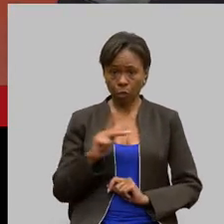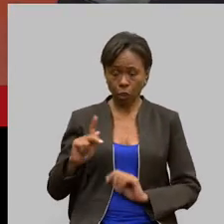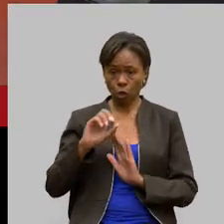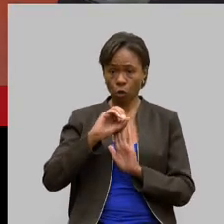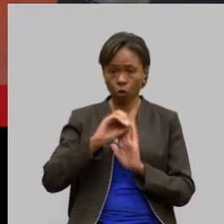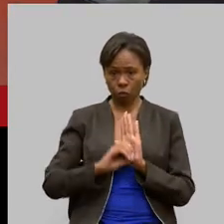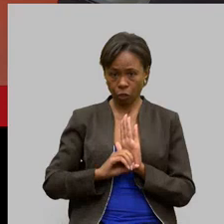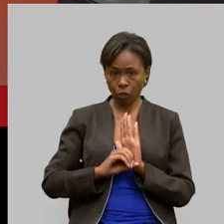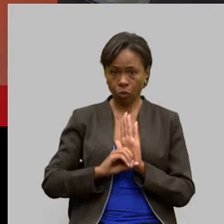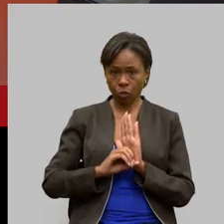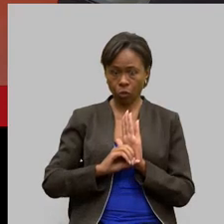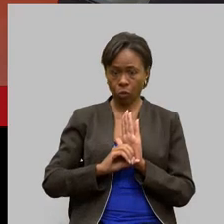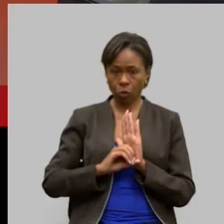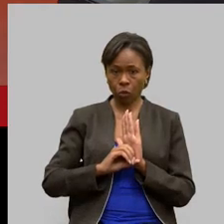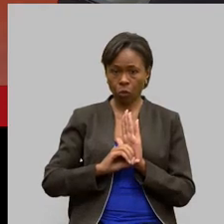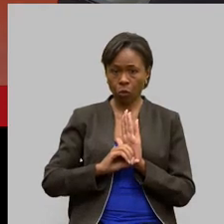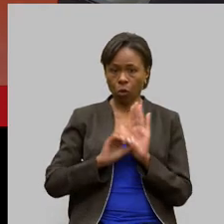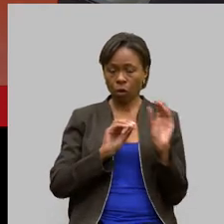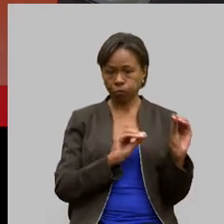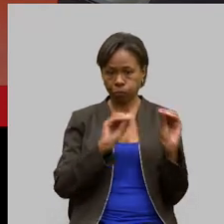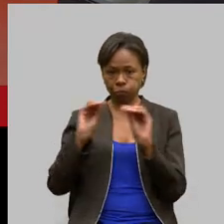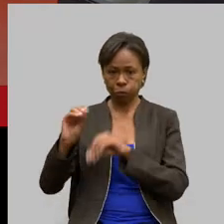pública pode